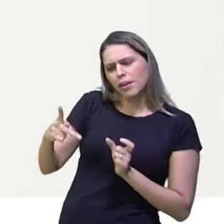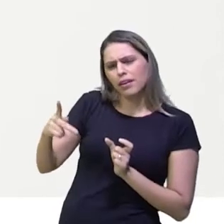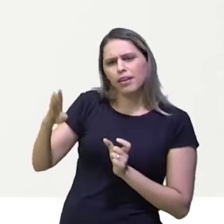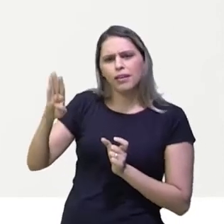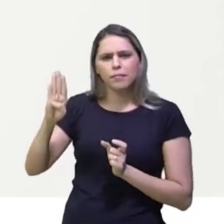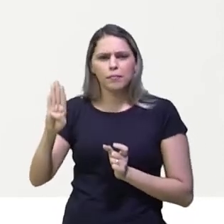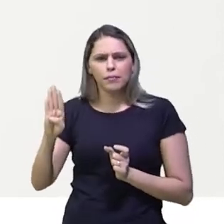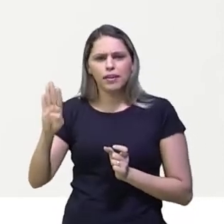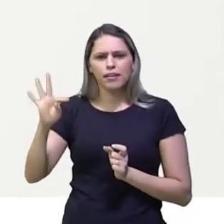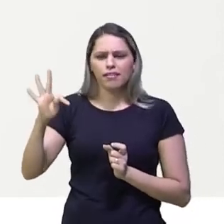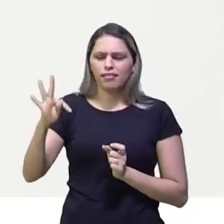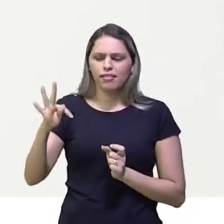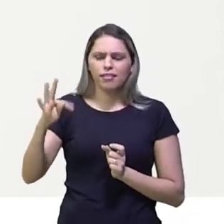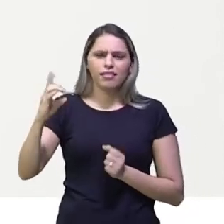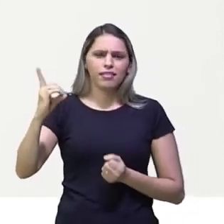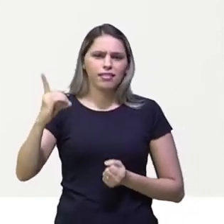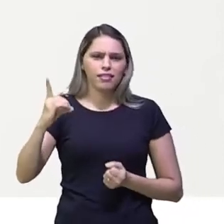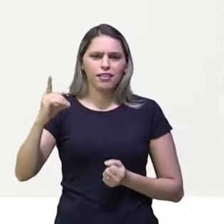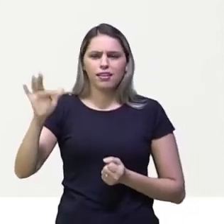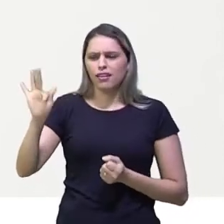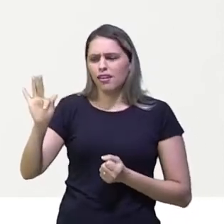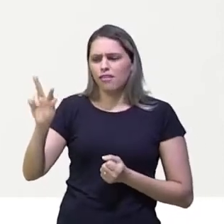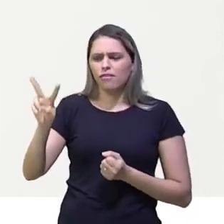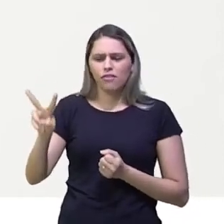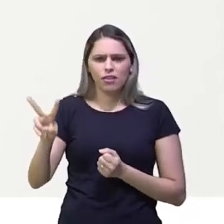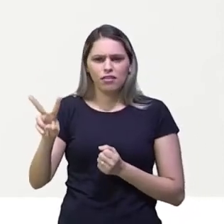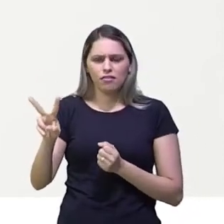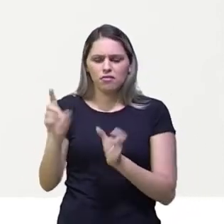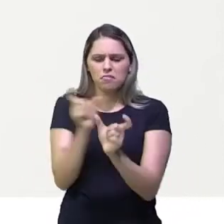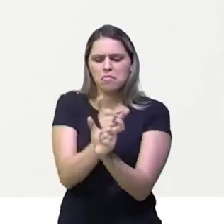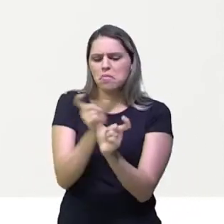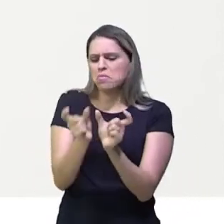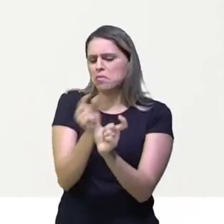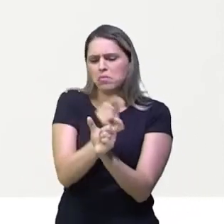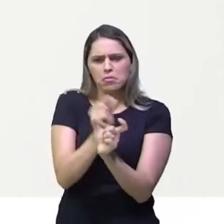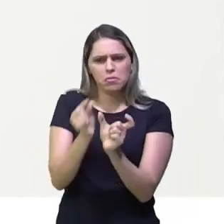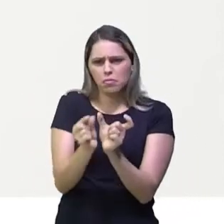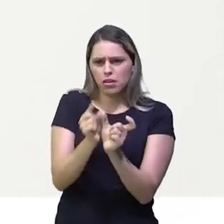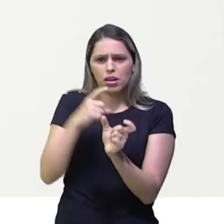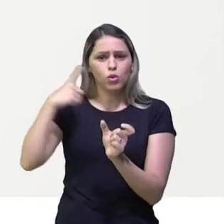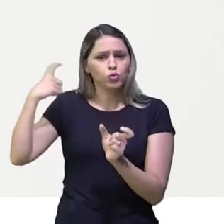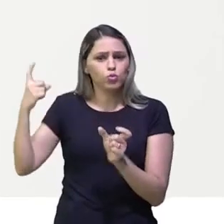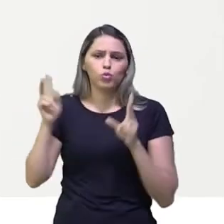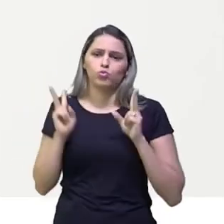D, F e V ocupem numa palavra, o som não é